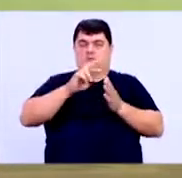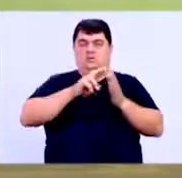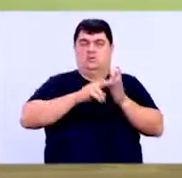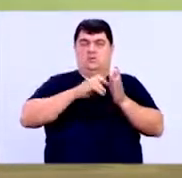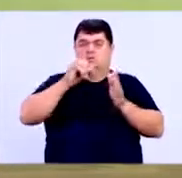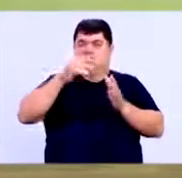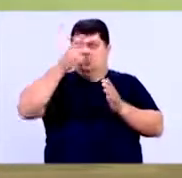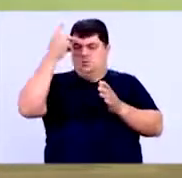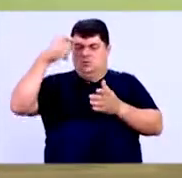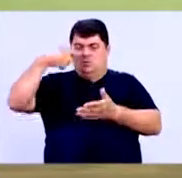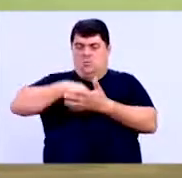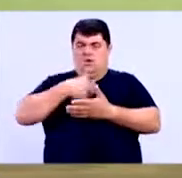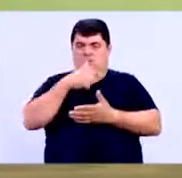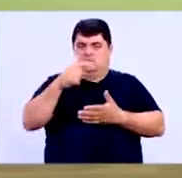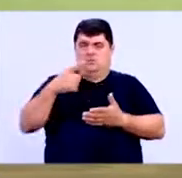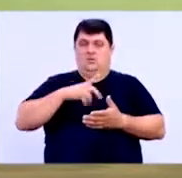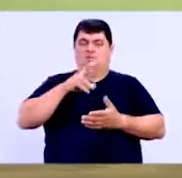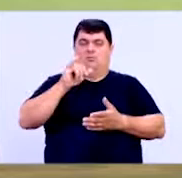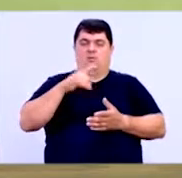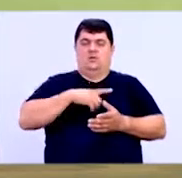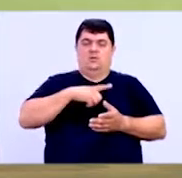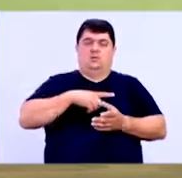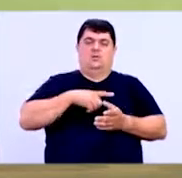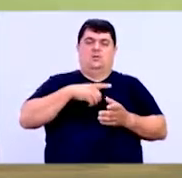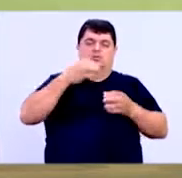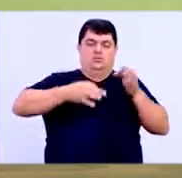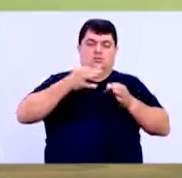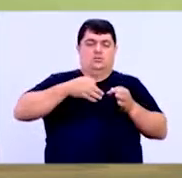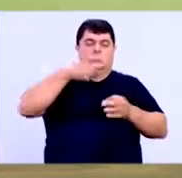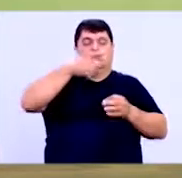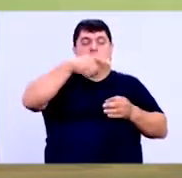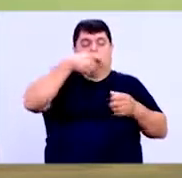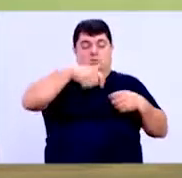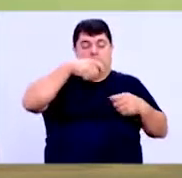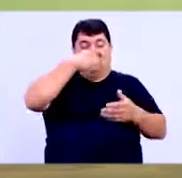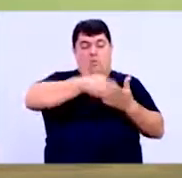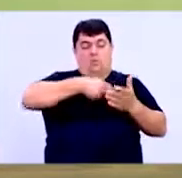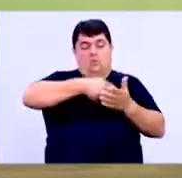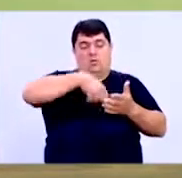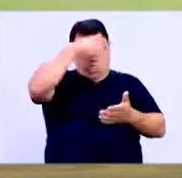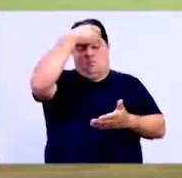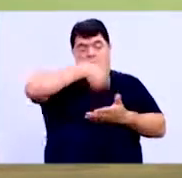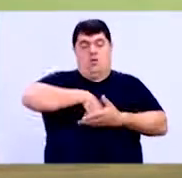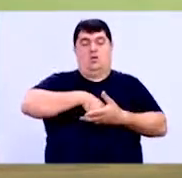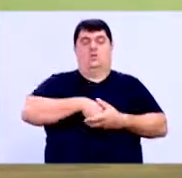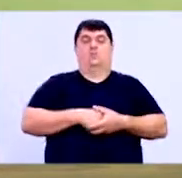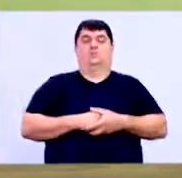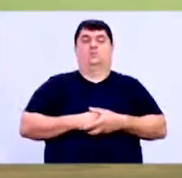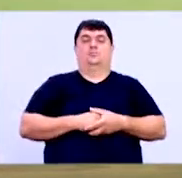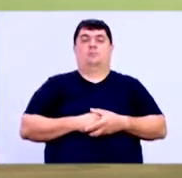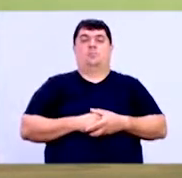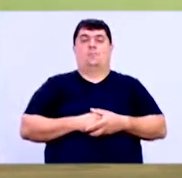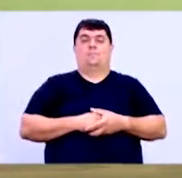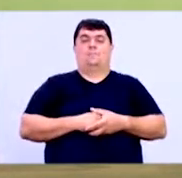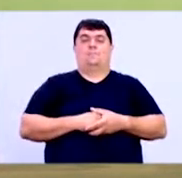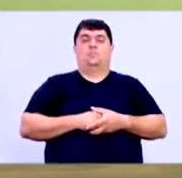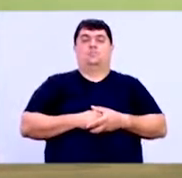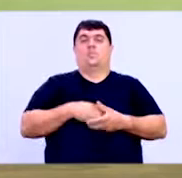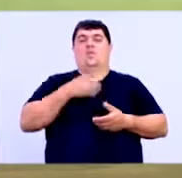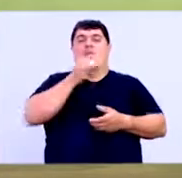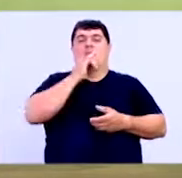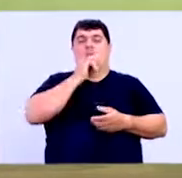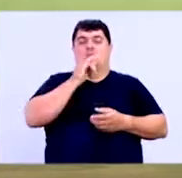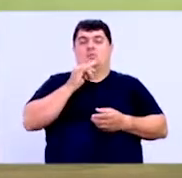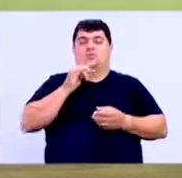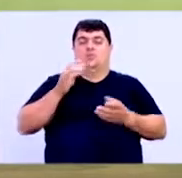caso você não esteja o pagamento em dia daquela compromisso de pagamento. É uma maneira de você entregar o produto hoje e